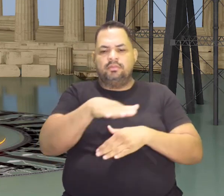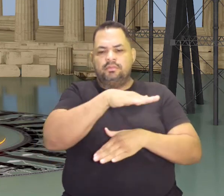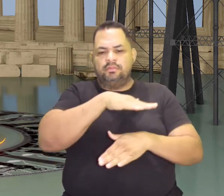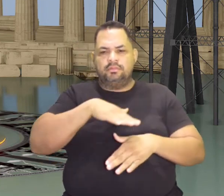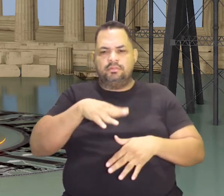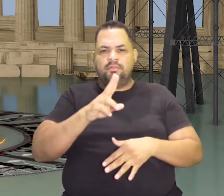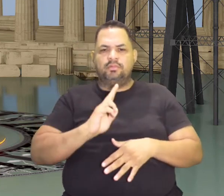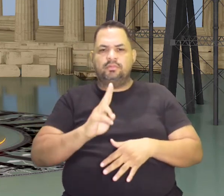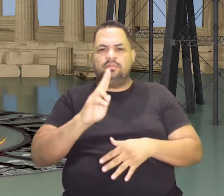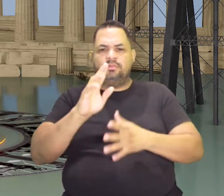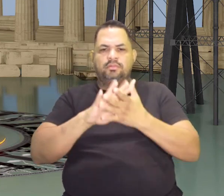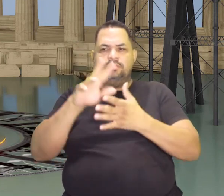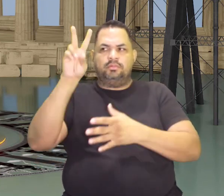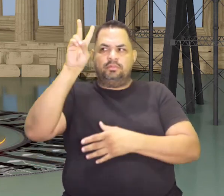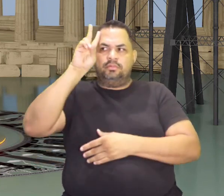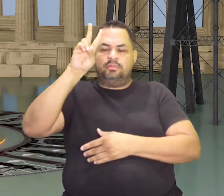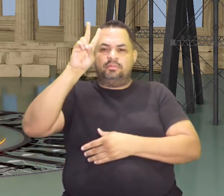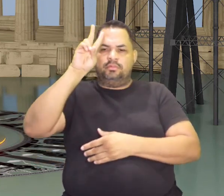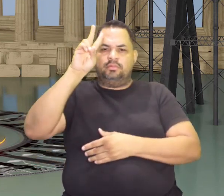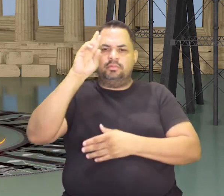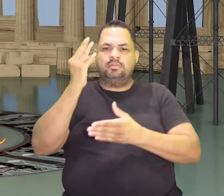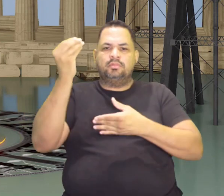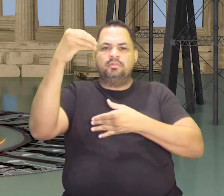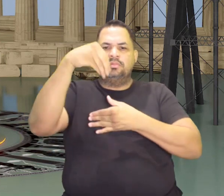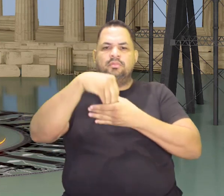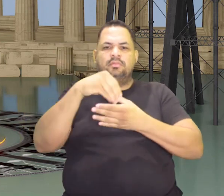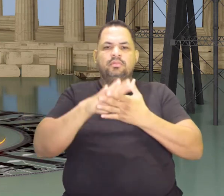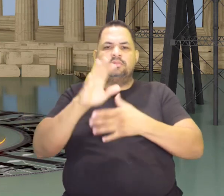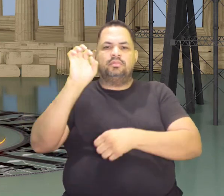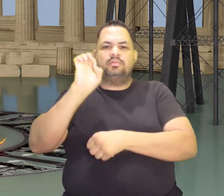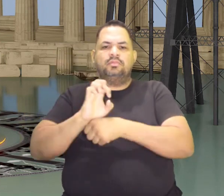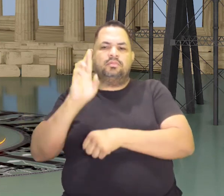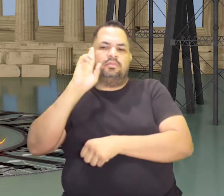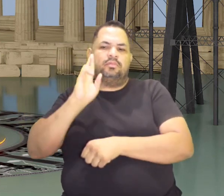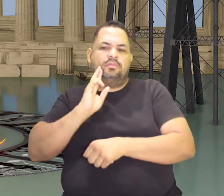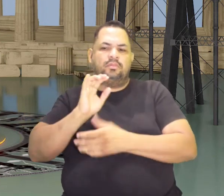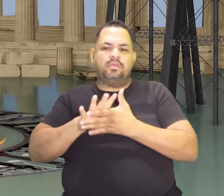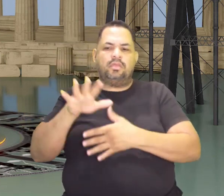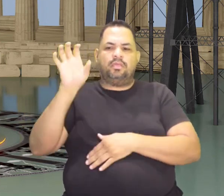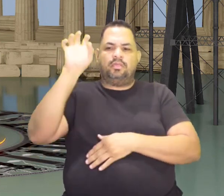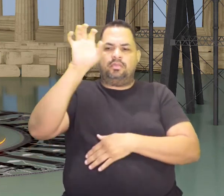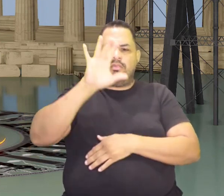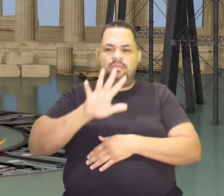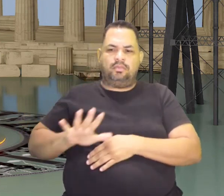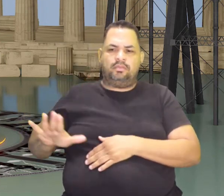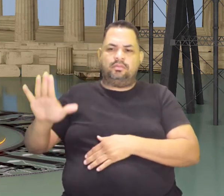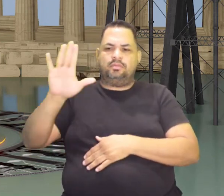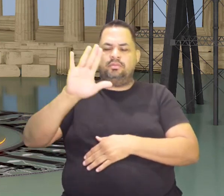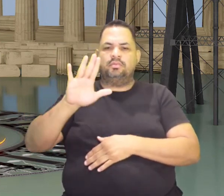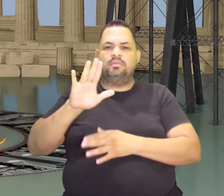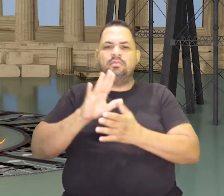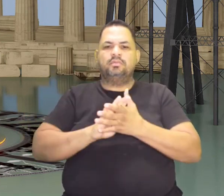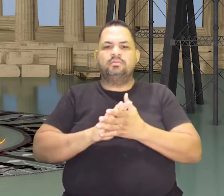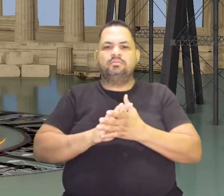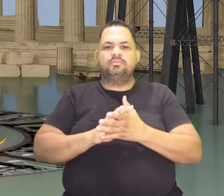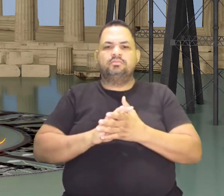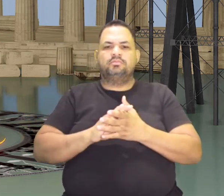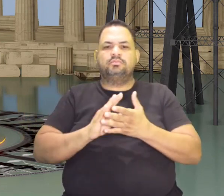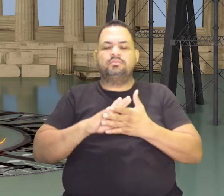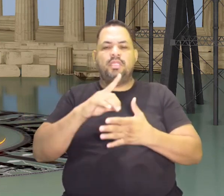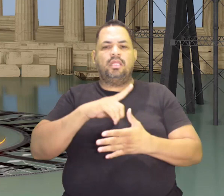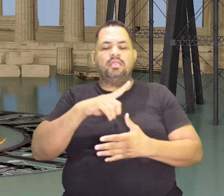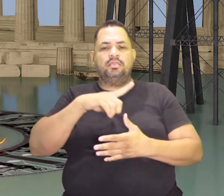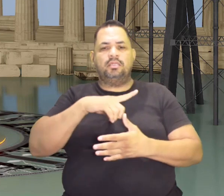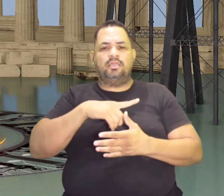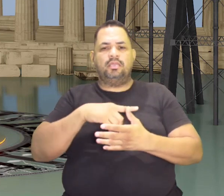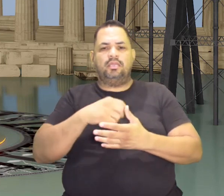um processo histórico dentro do estado de Rondônia, no caso da nossa região. E racional e com